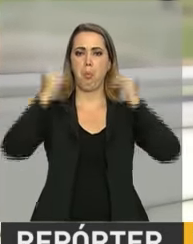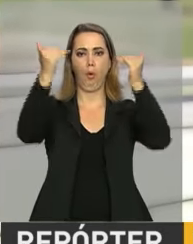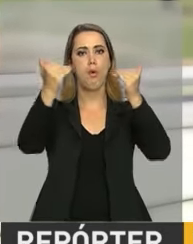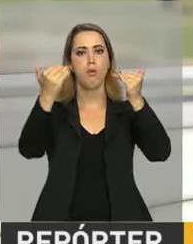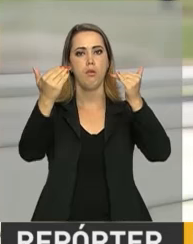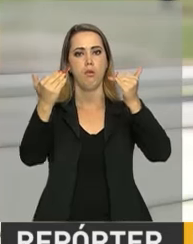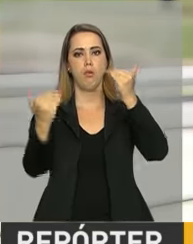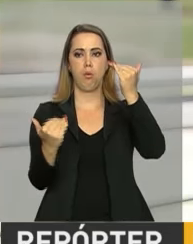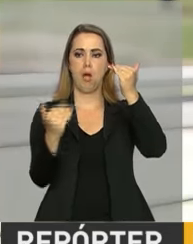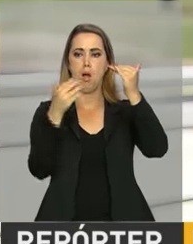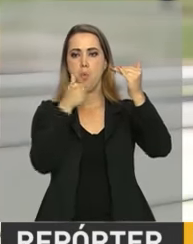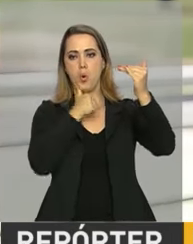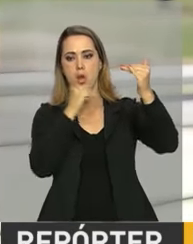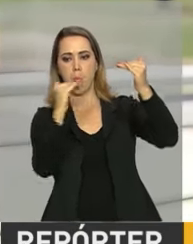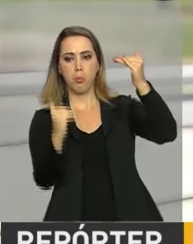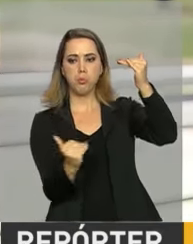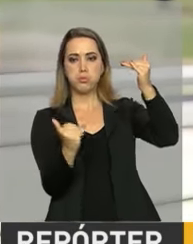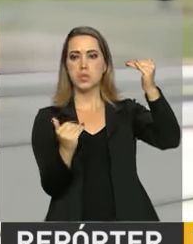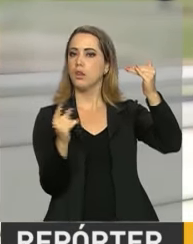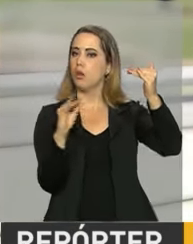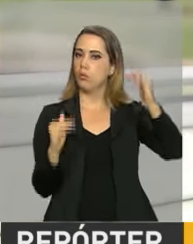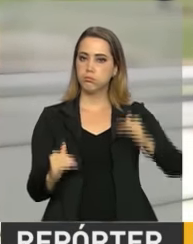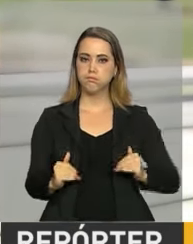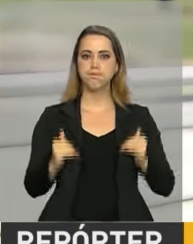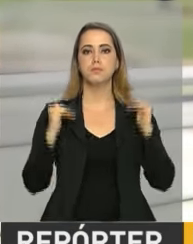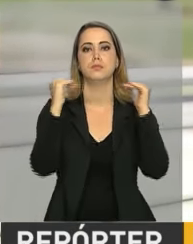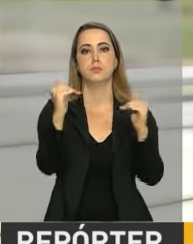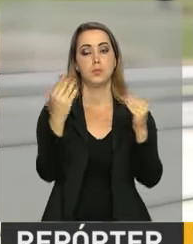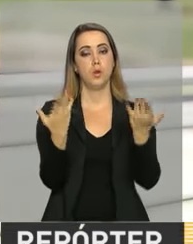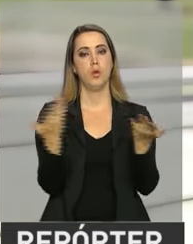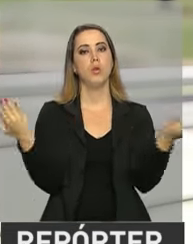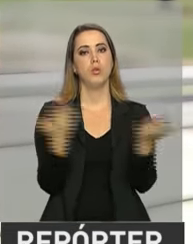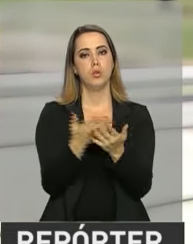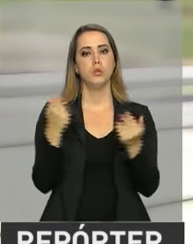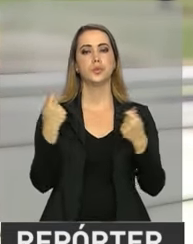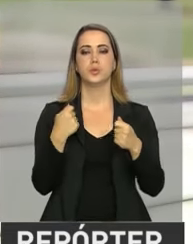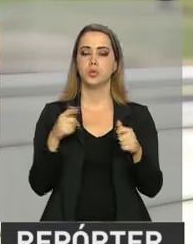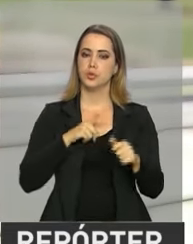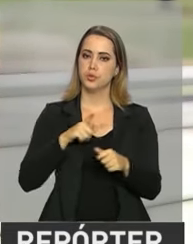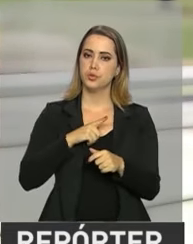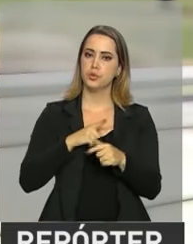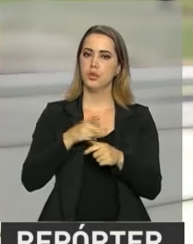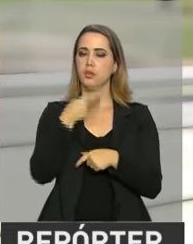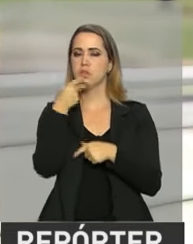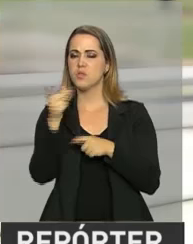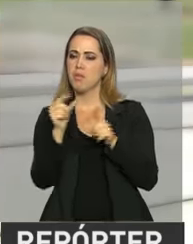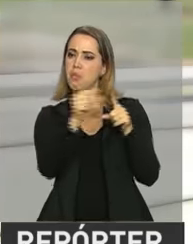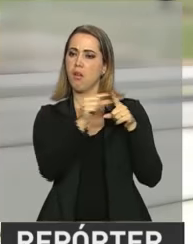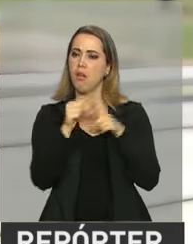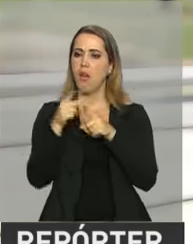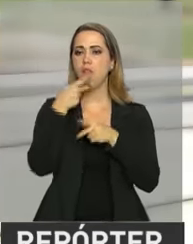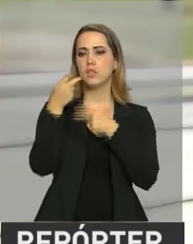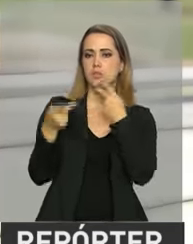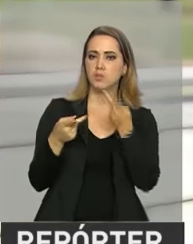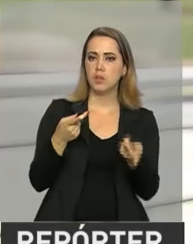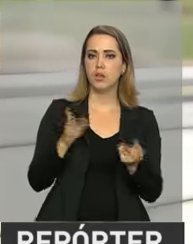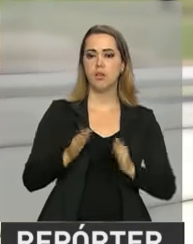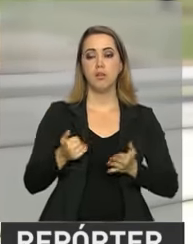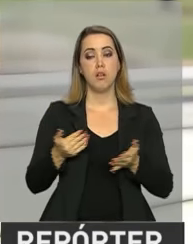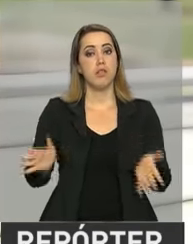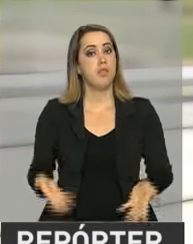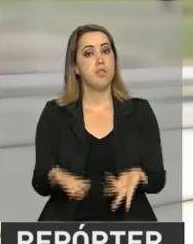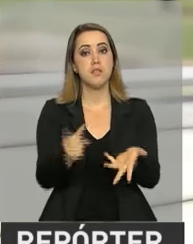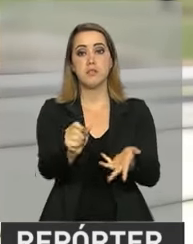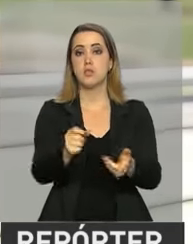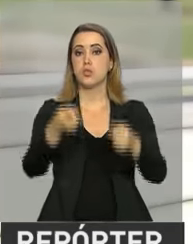por isso a campanha ela veio mostrando pequeno gesto que se faz ainda hoje no dia a dia e que isso incentiva a violência sexual